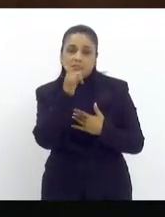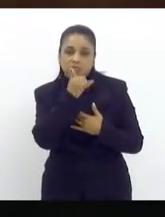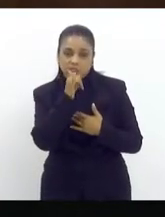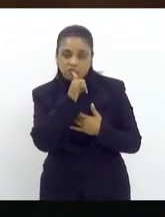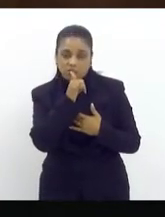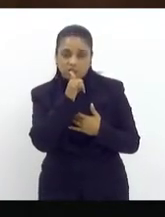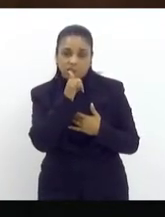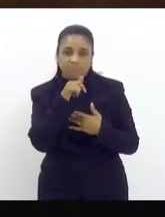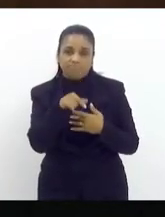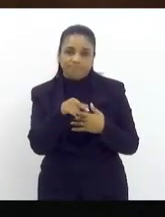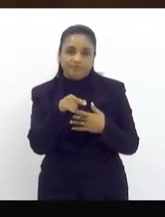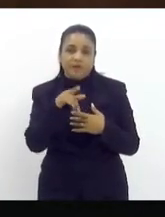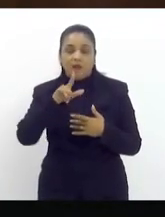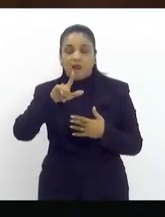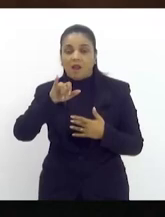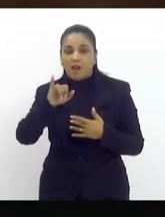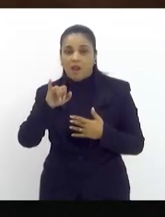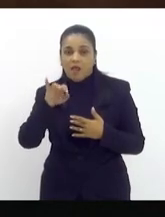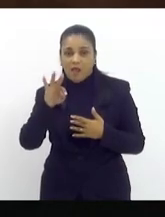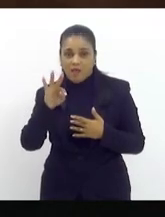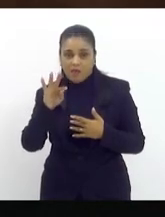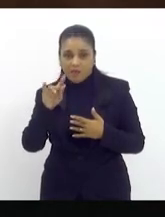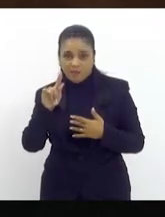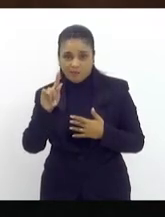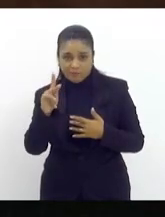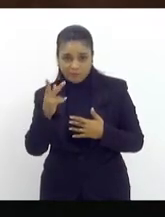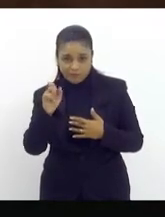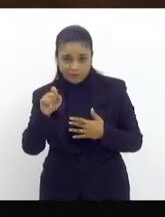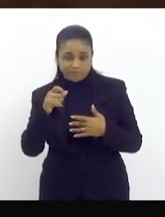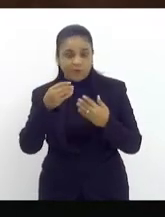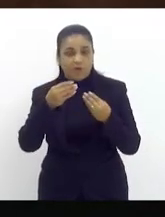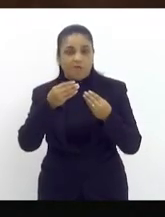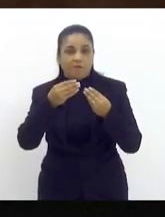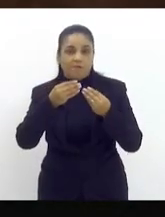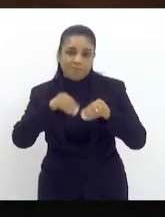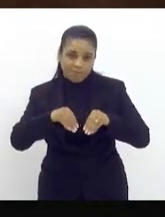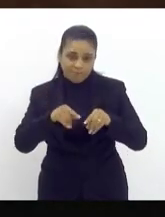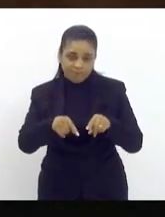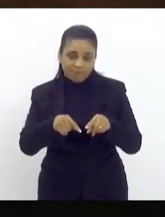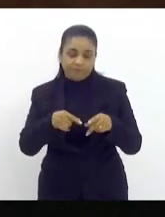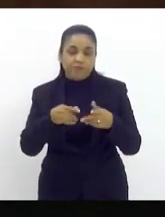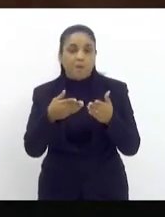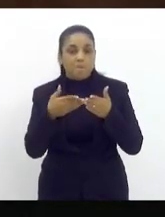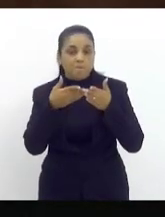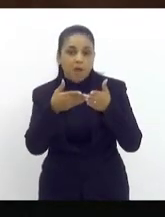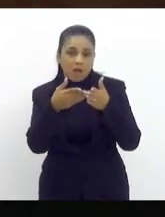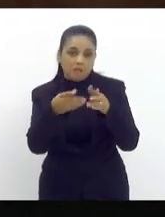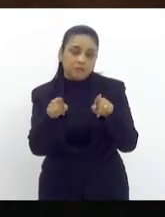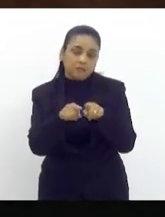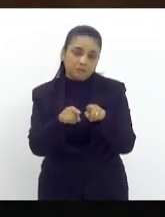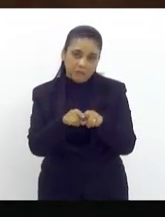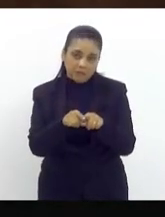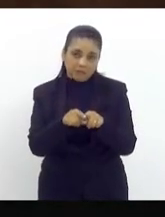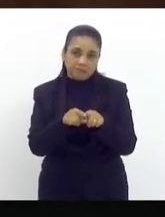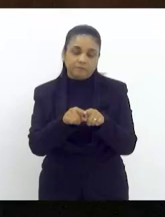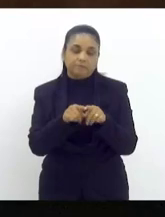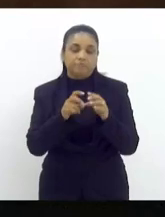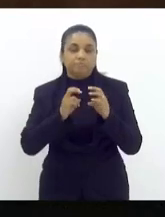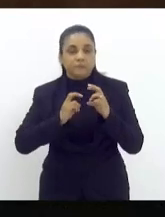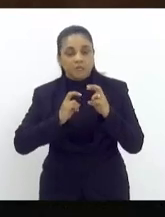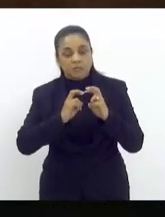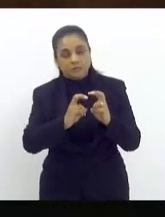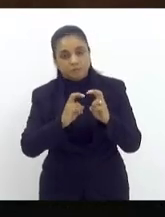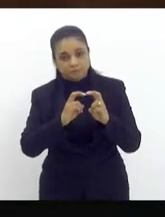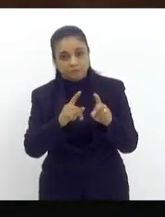está falida, pedindo recuperação judicial. As barcas, a mesma coisa. A Supervia, a mesma